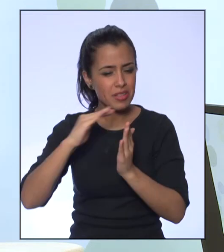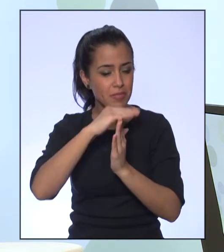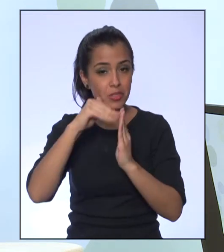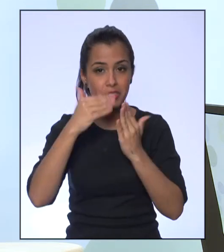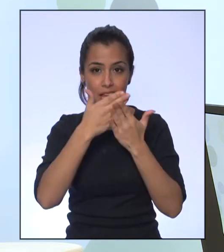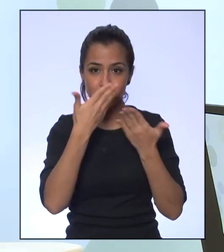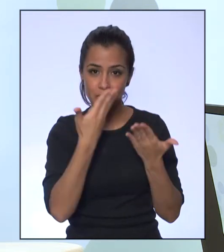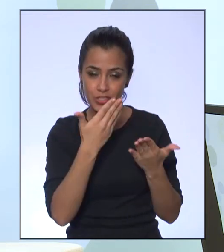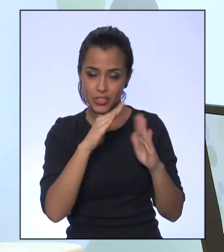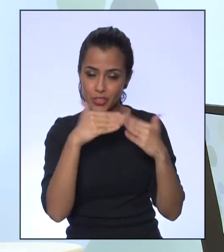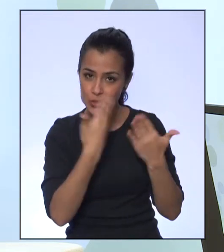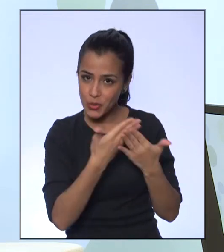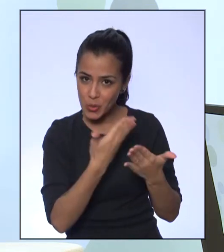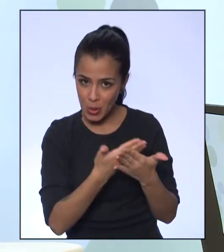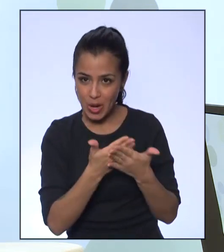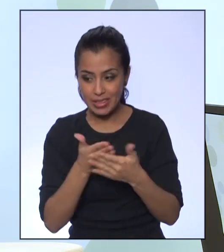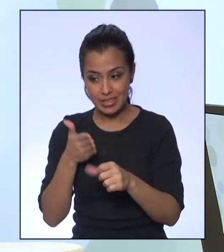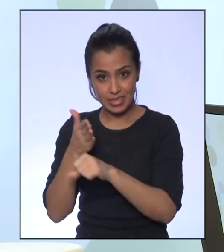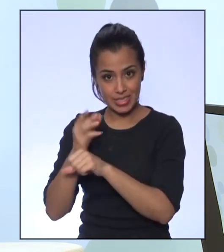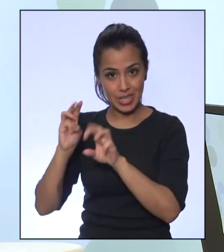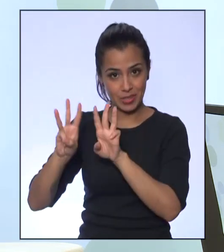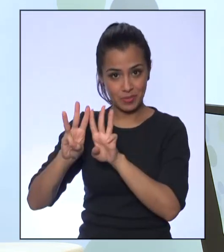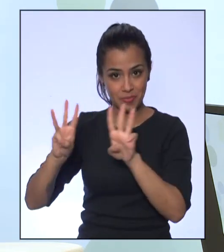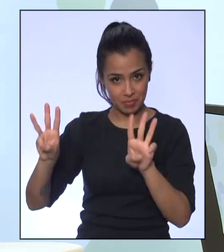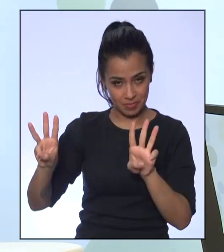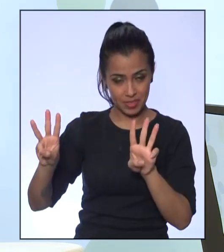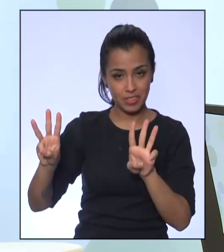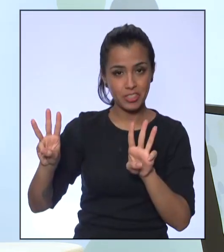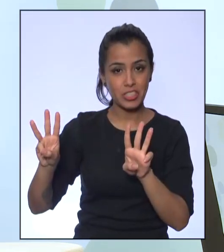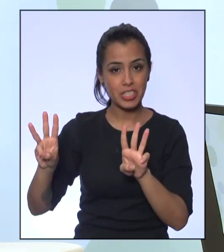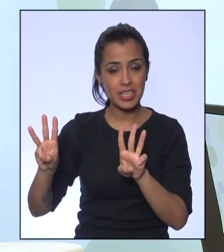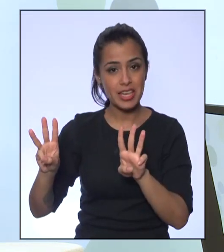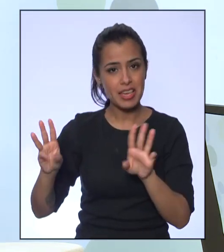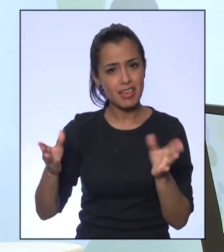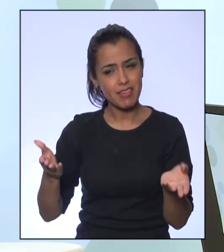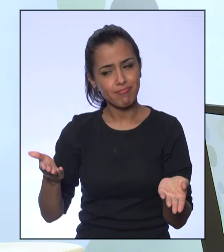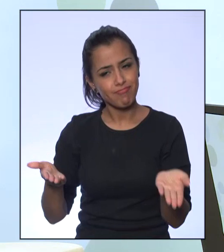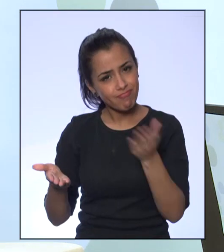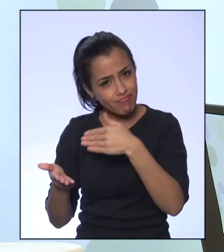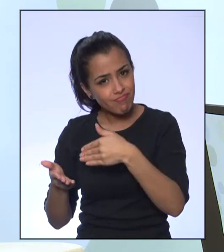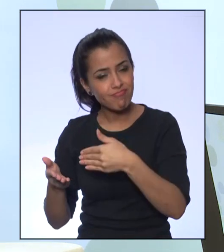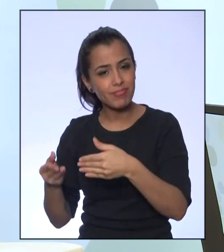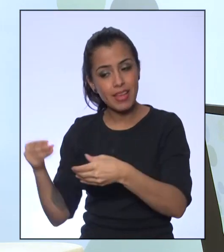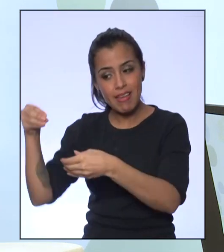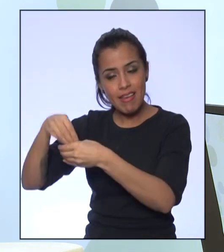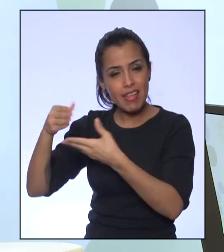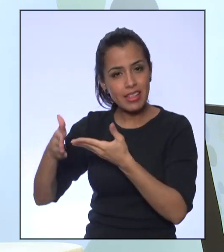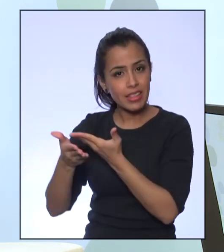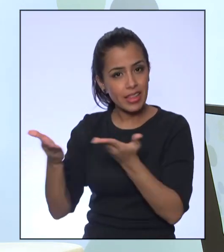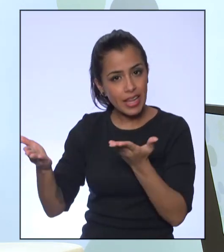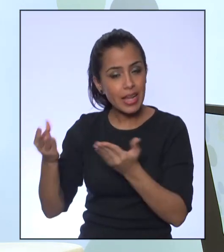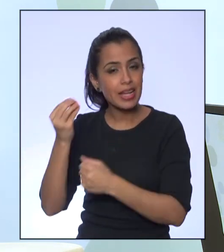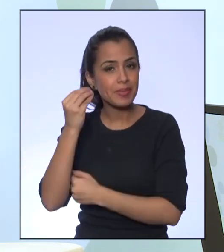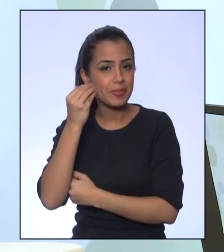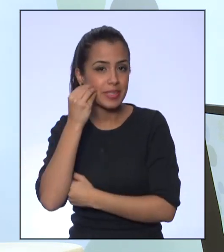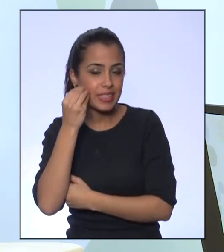no site da CEMADEM Educação e participar, né, da campanha